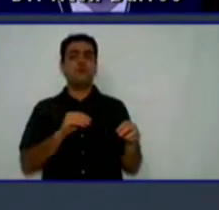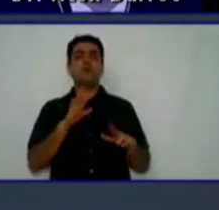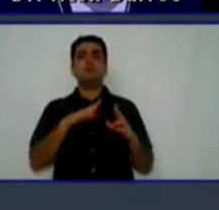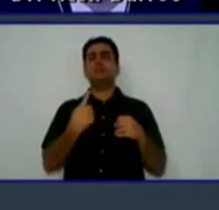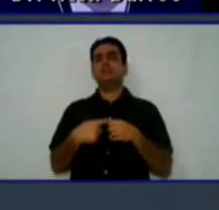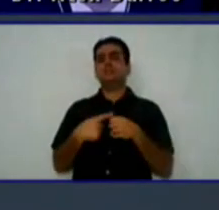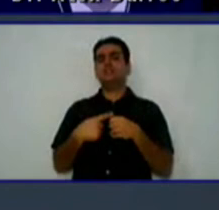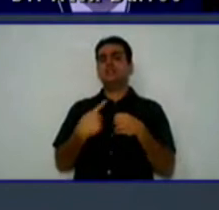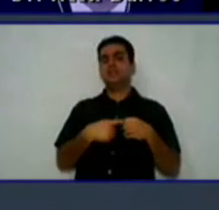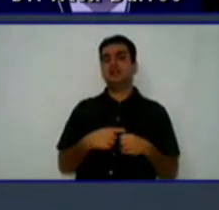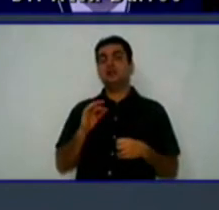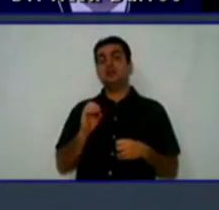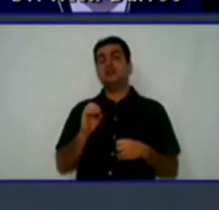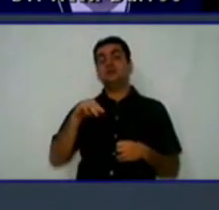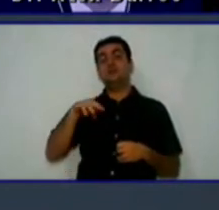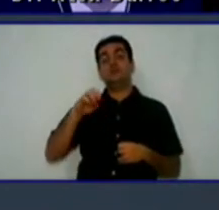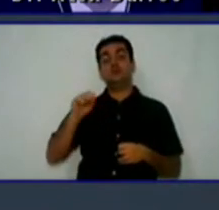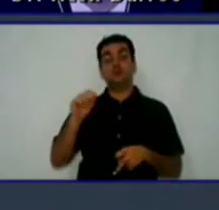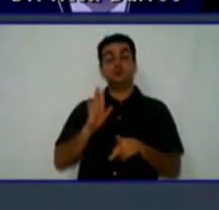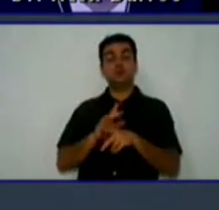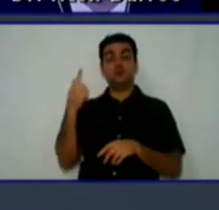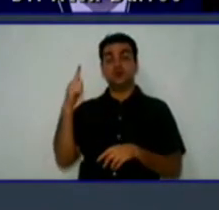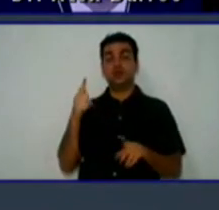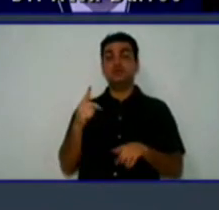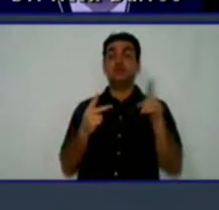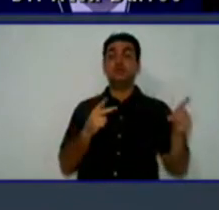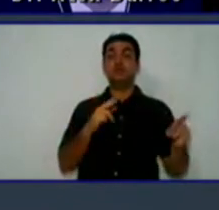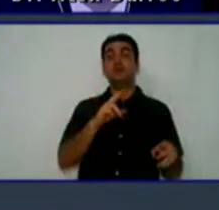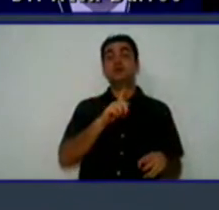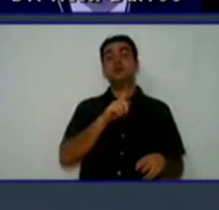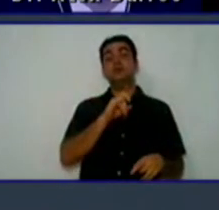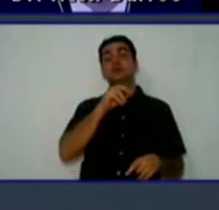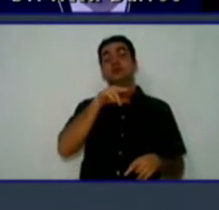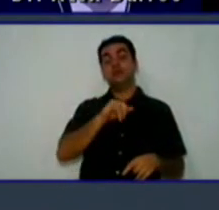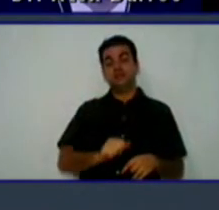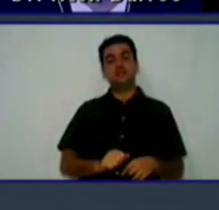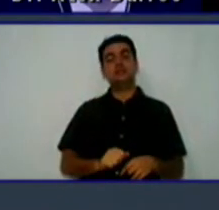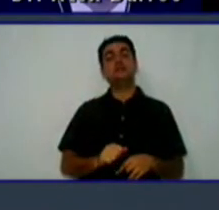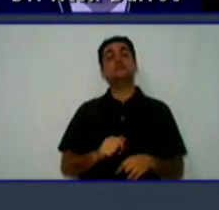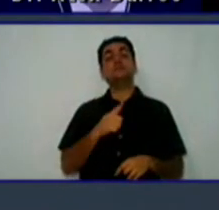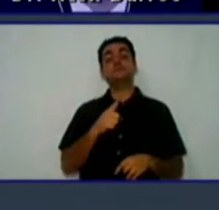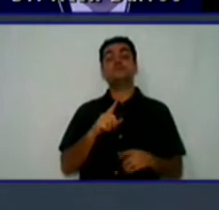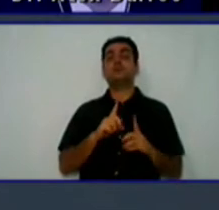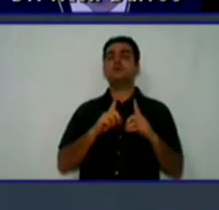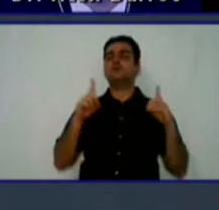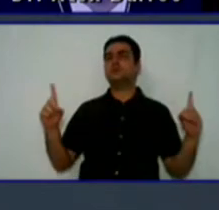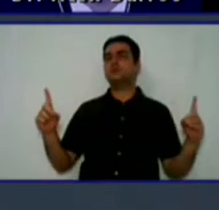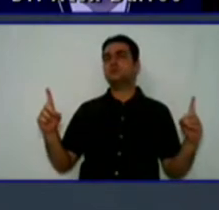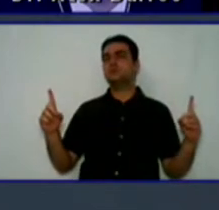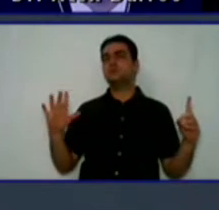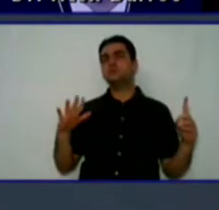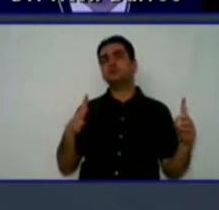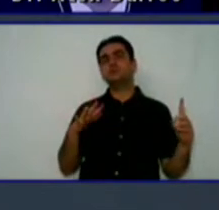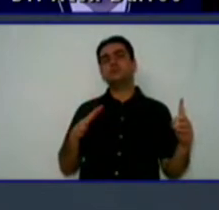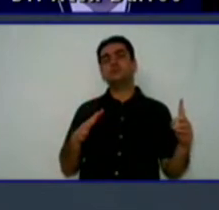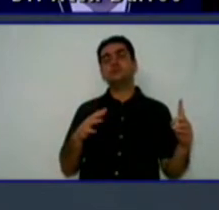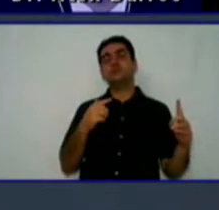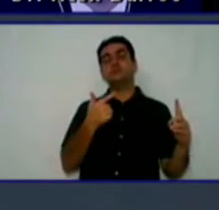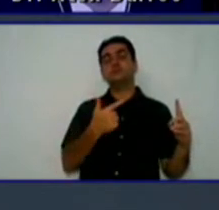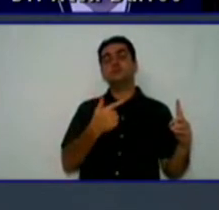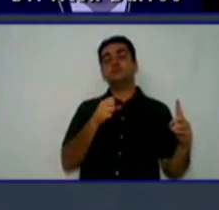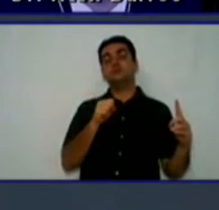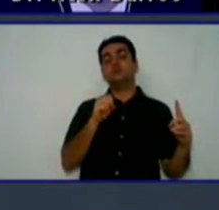cidades de Formosa, em Goiás, e Goiânia, capital do estado, distantes entre si apenas